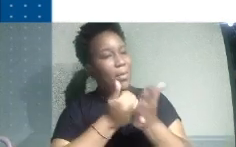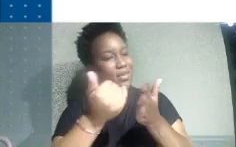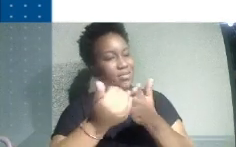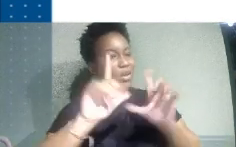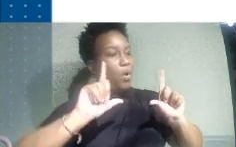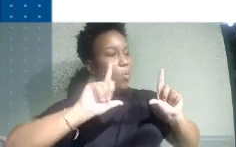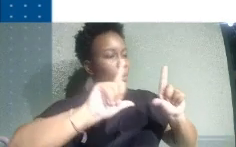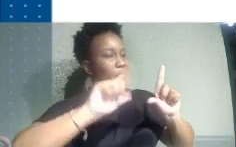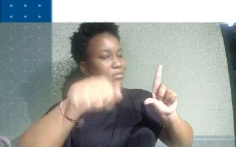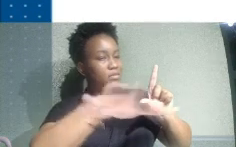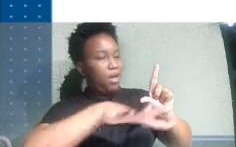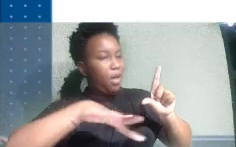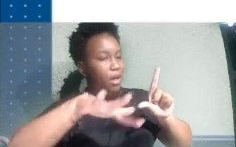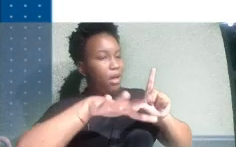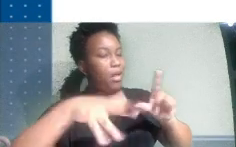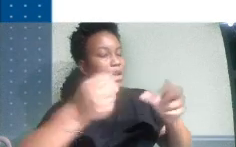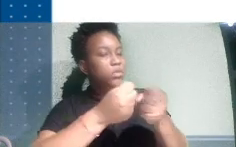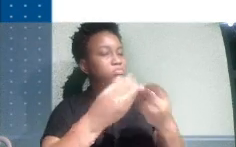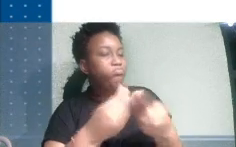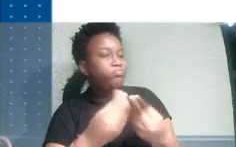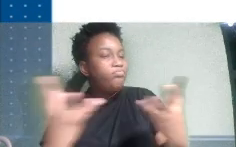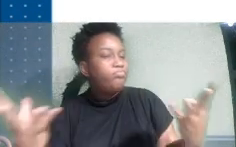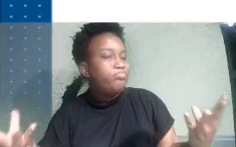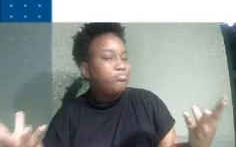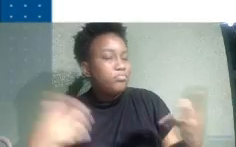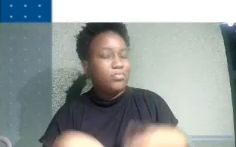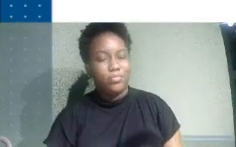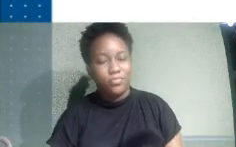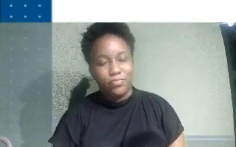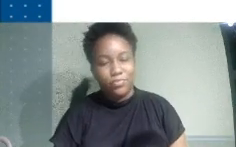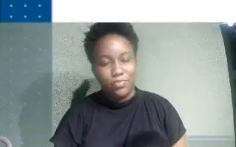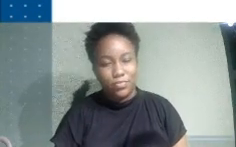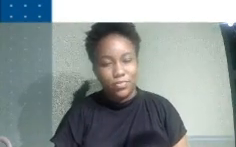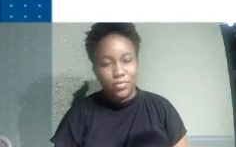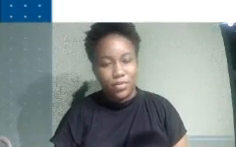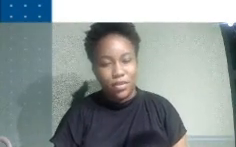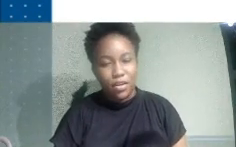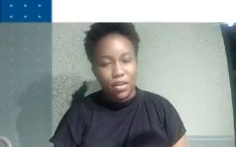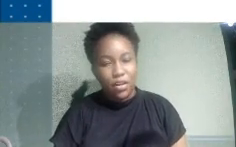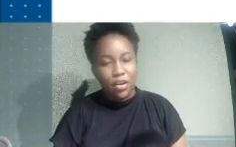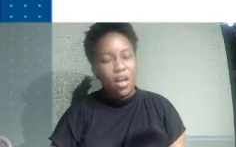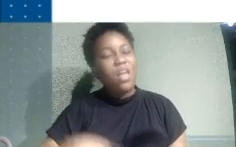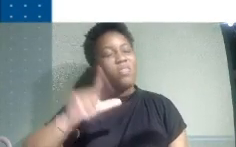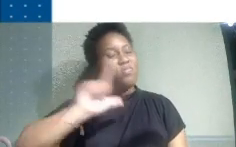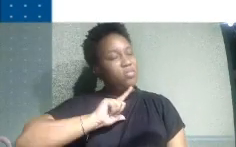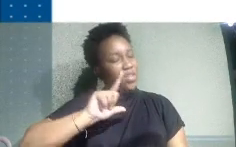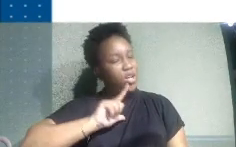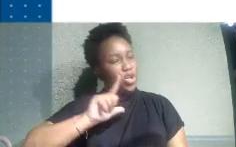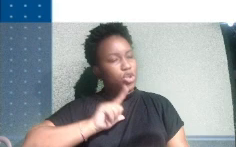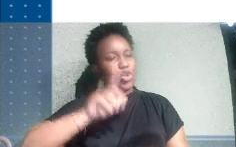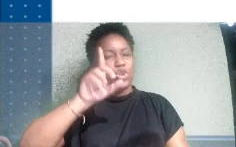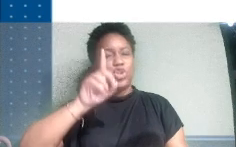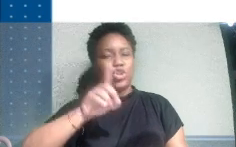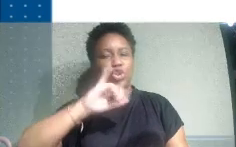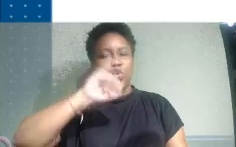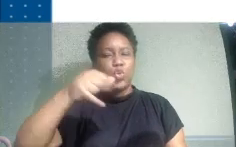de distribuição. Temos os disjuntores. Os disjuntores são peças que vão